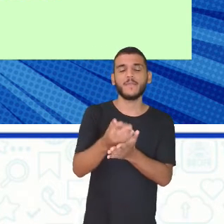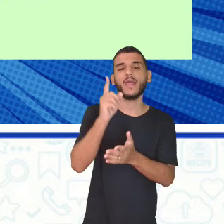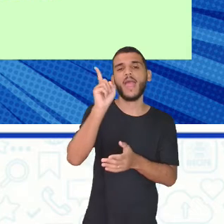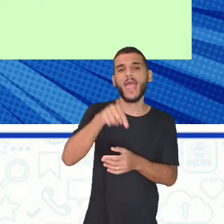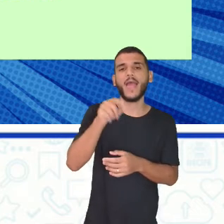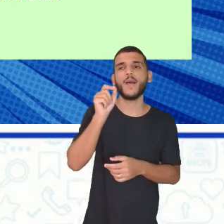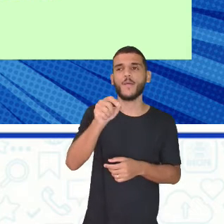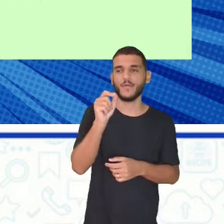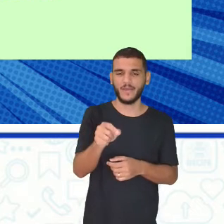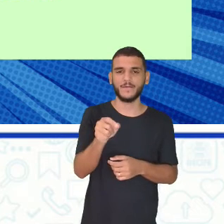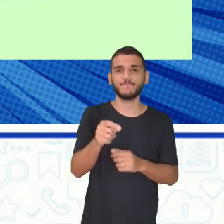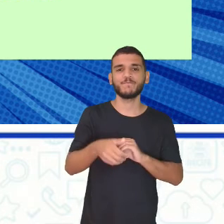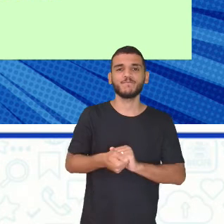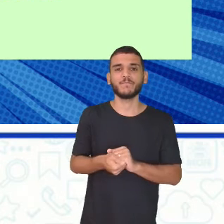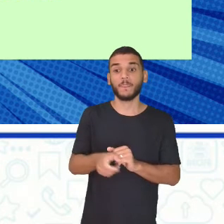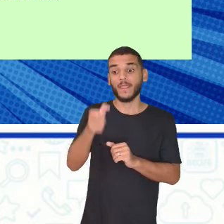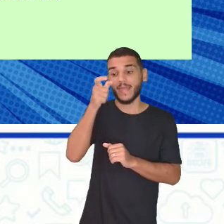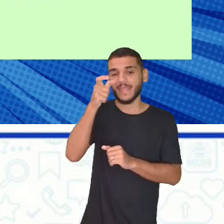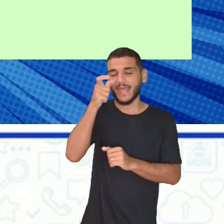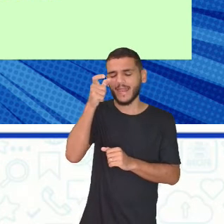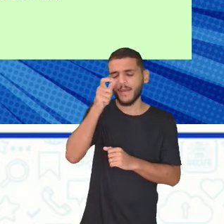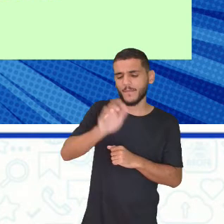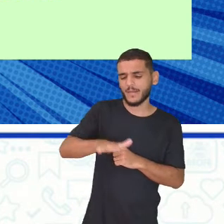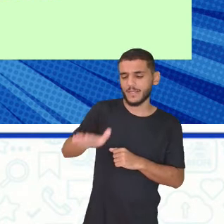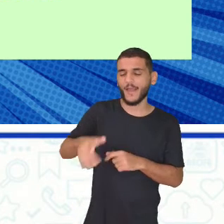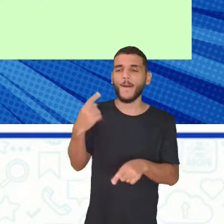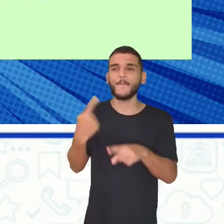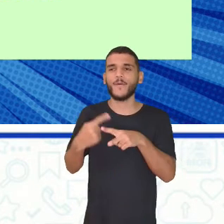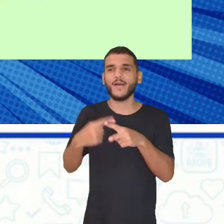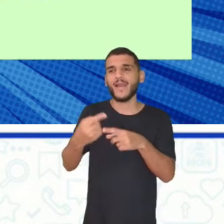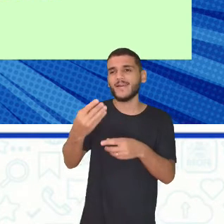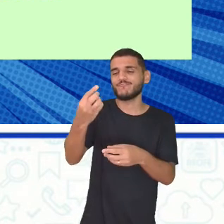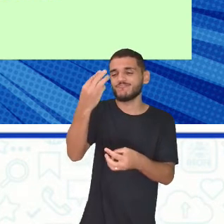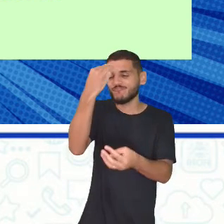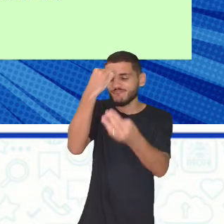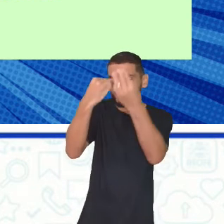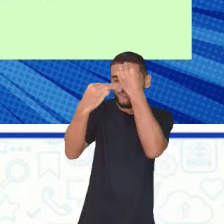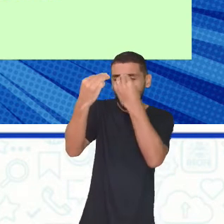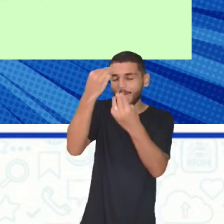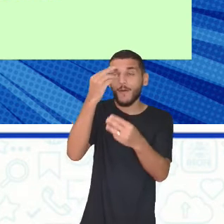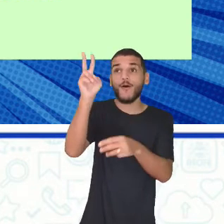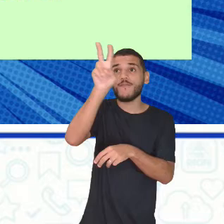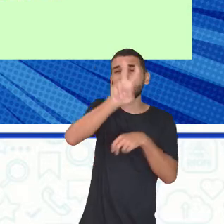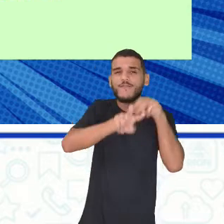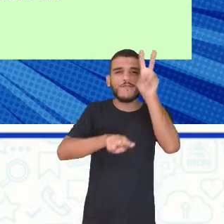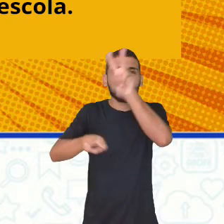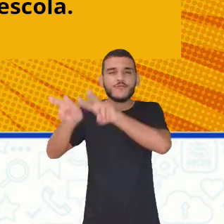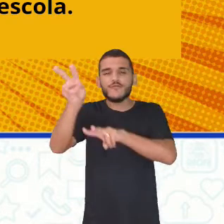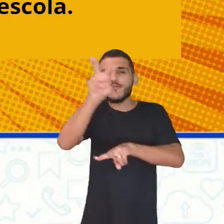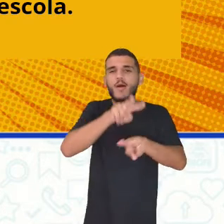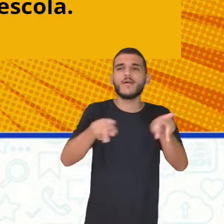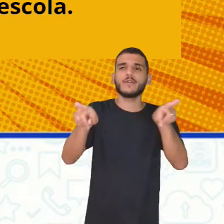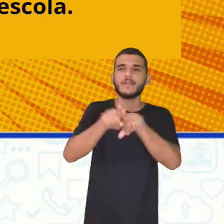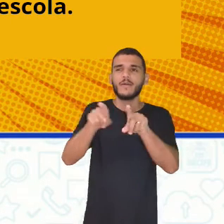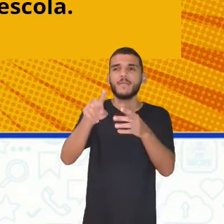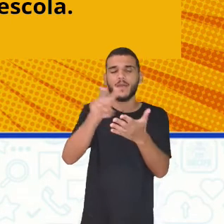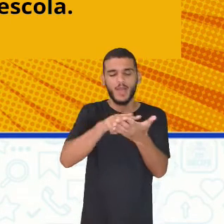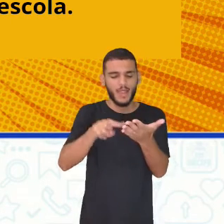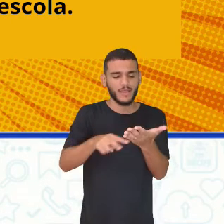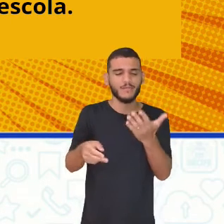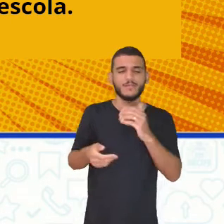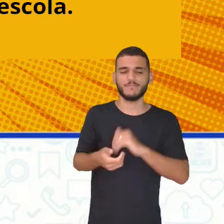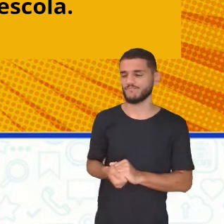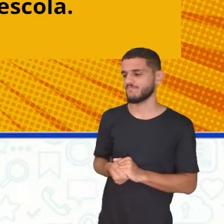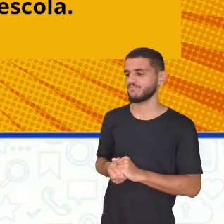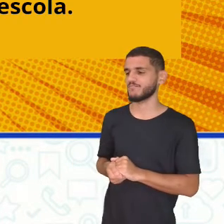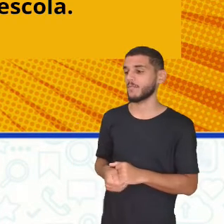é especial nesse caso, pois trabalha a memória visual juntamente com a leitura. O